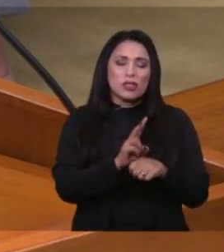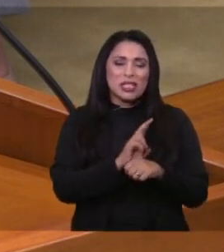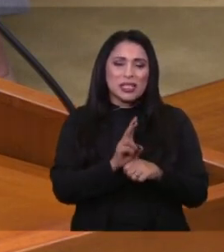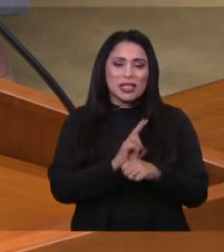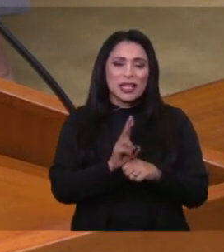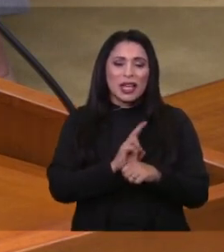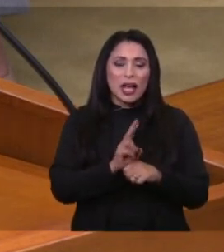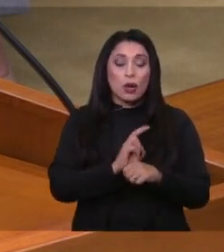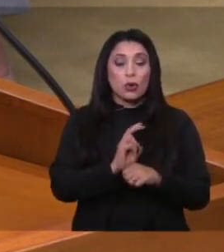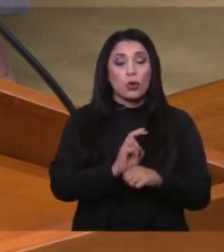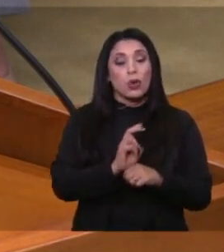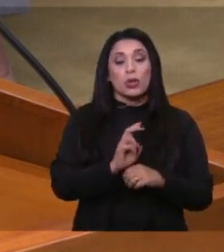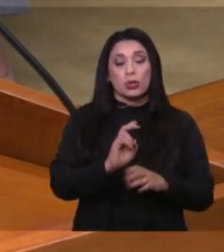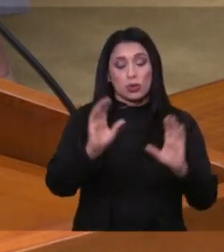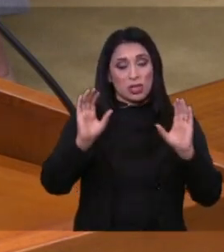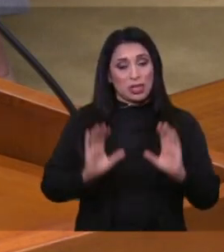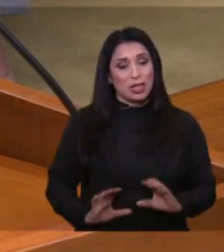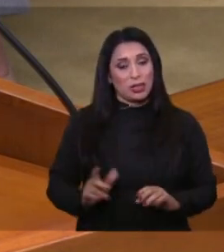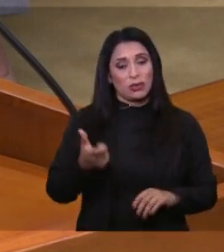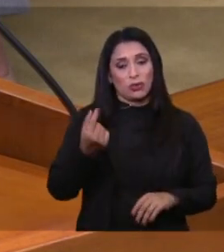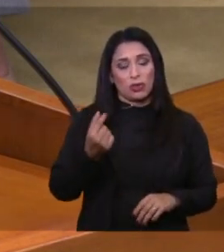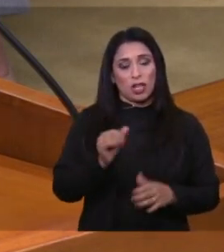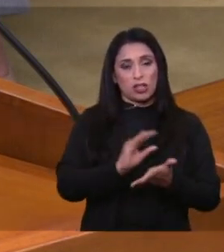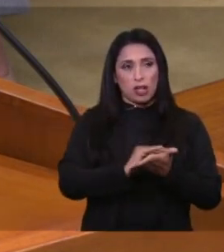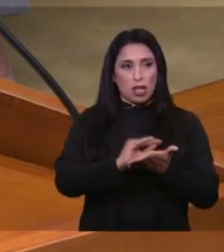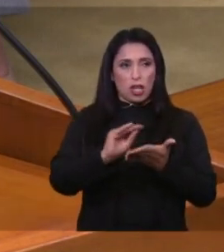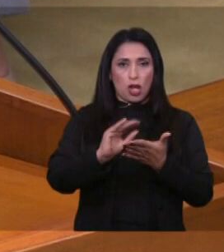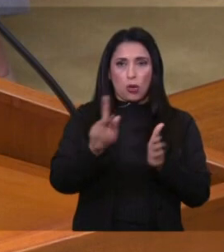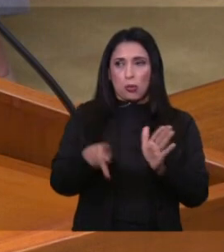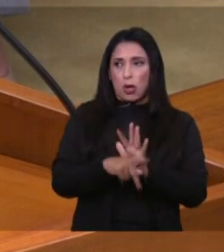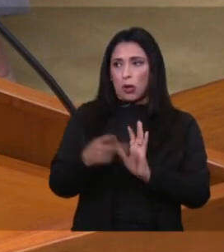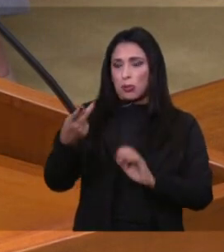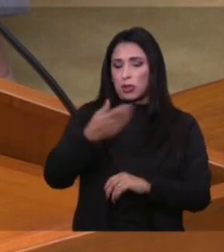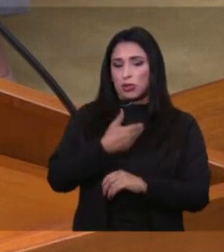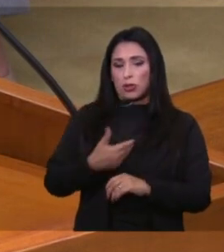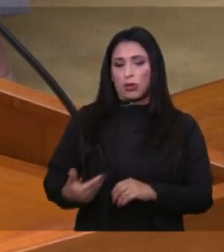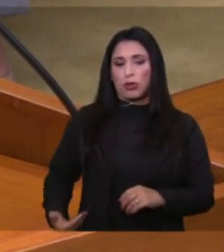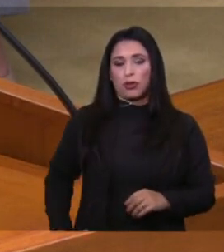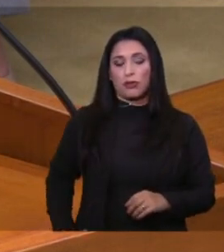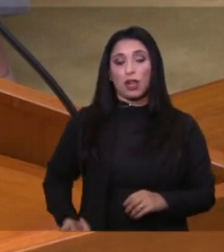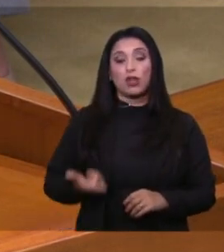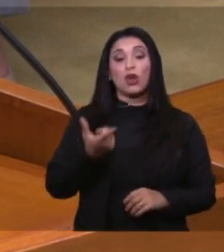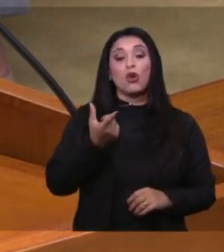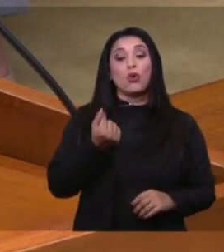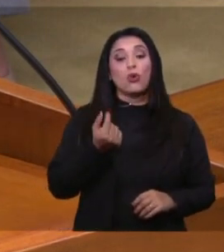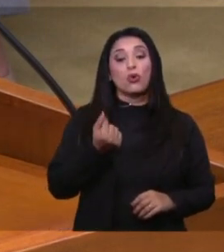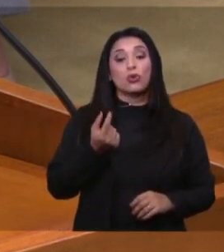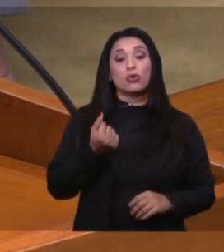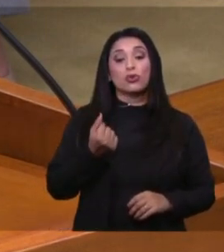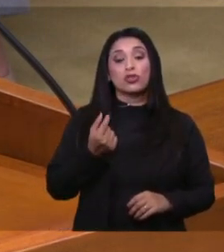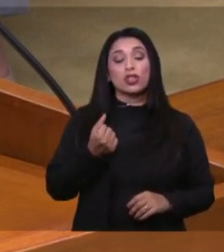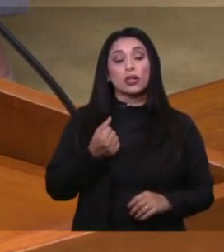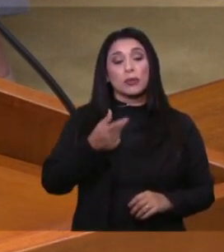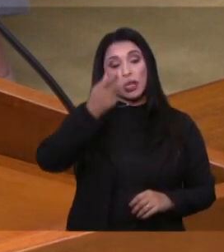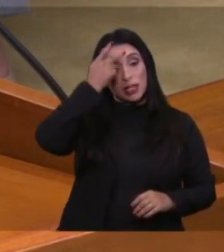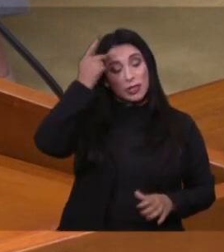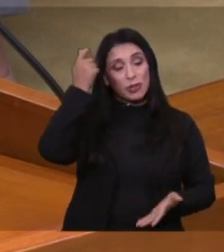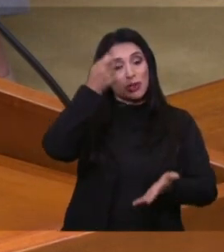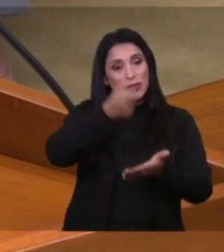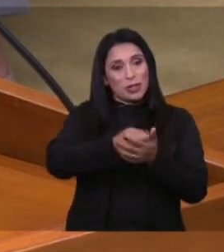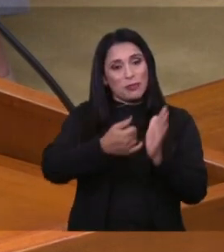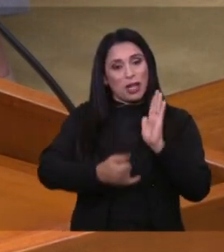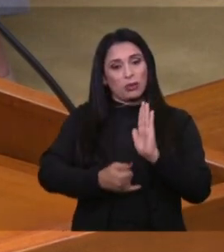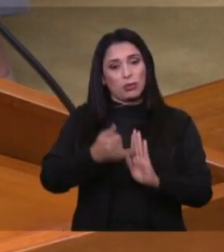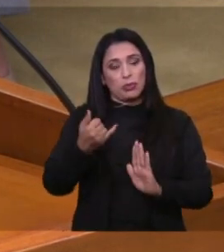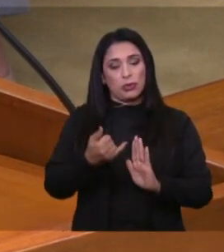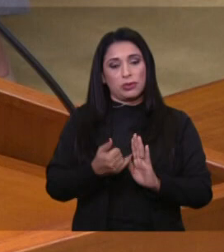há recurso público, só há uma coisa: o dinheiro dos contribuintes.